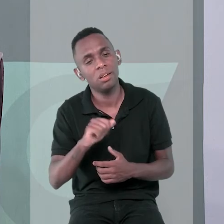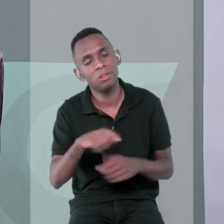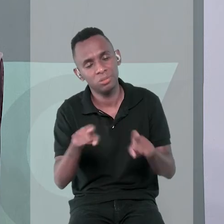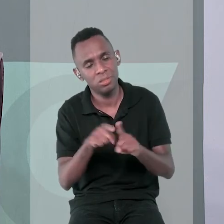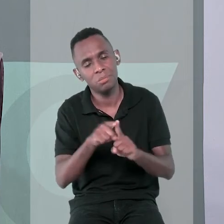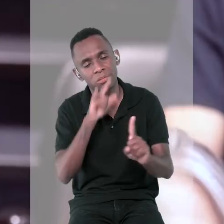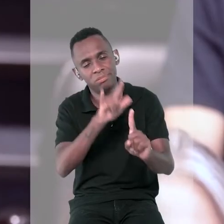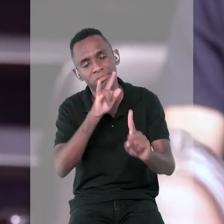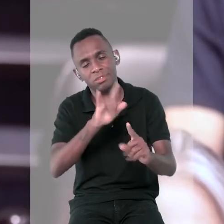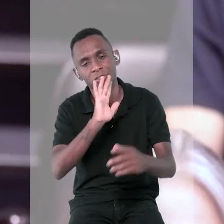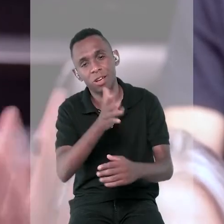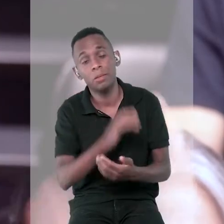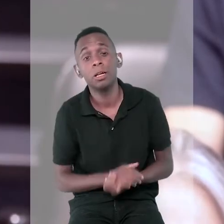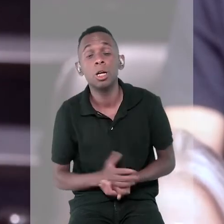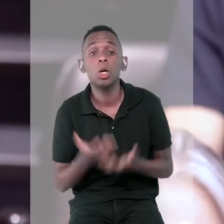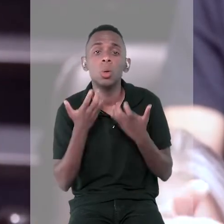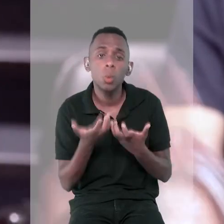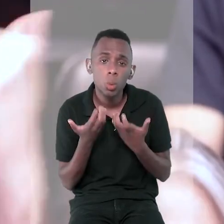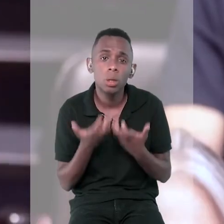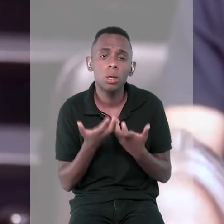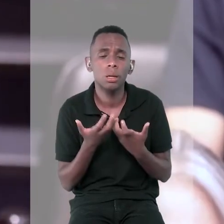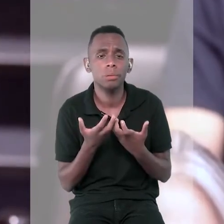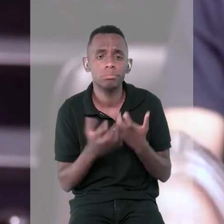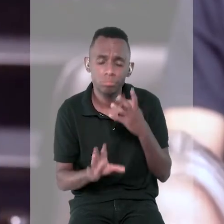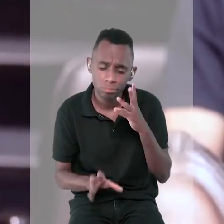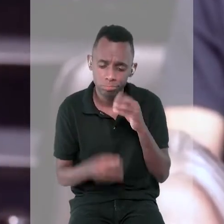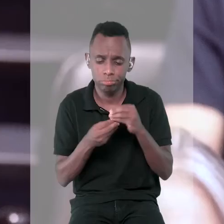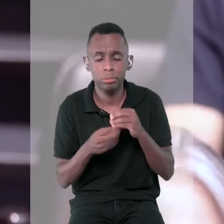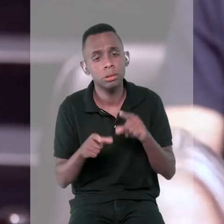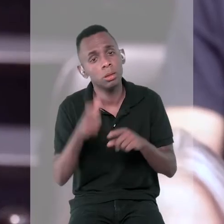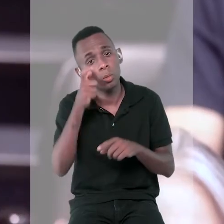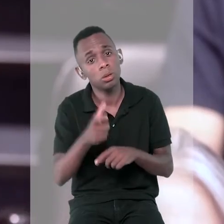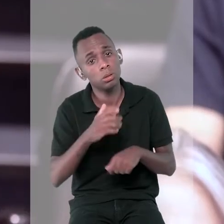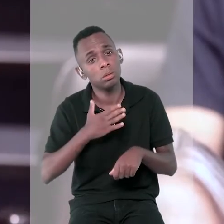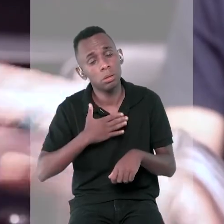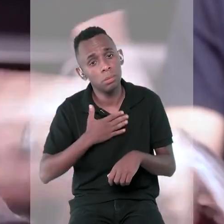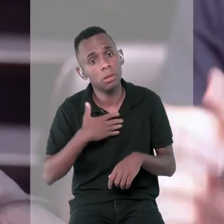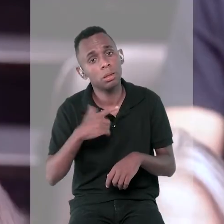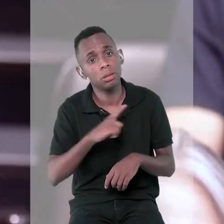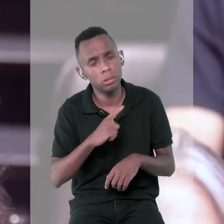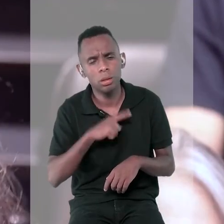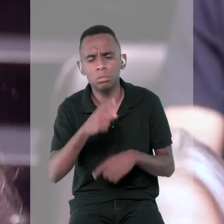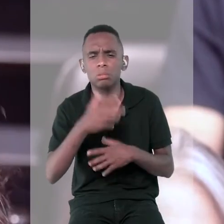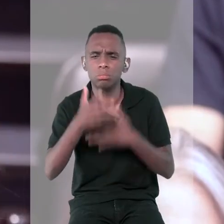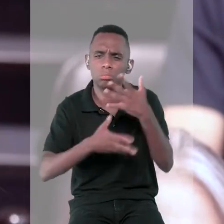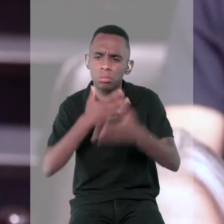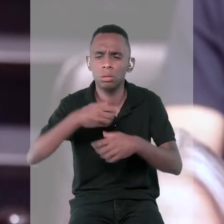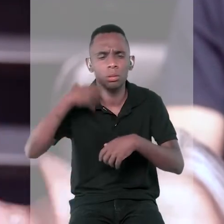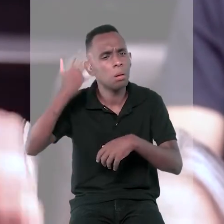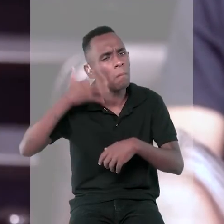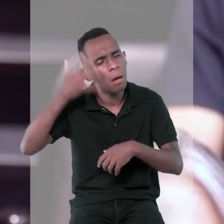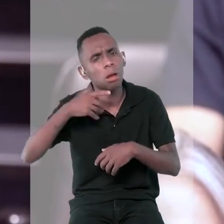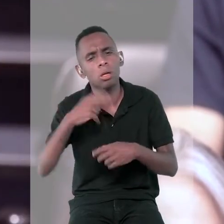antiga e queria justamente pegar esse gancho, que é o que é uma curiosidade que eu fui tendo à medida que você foi contando a história das